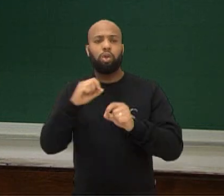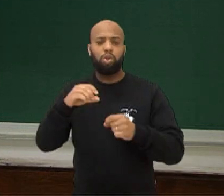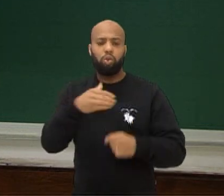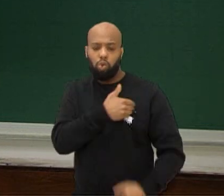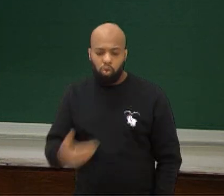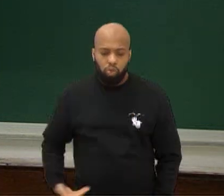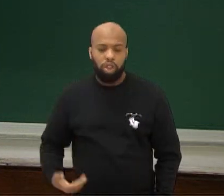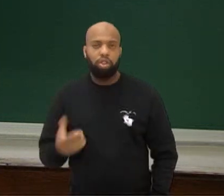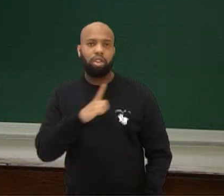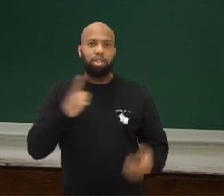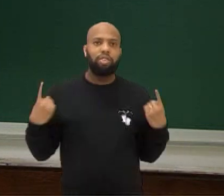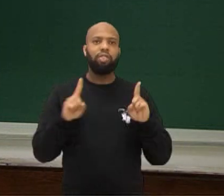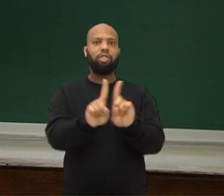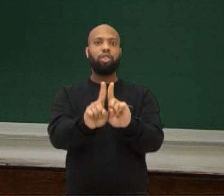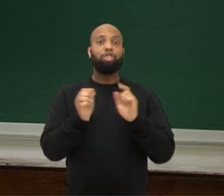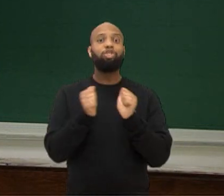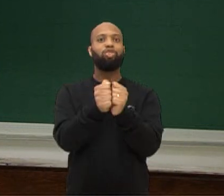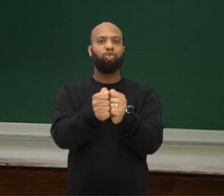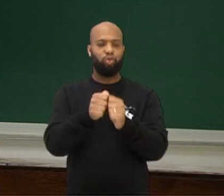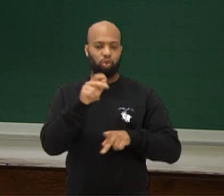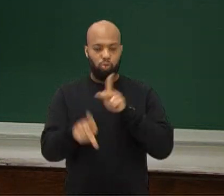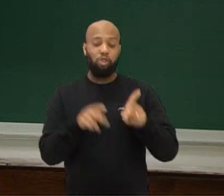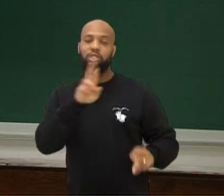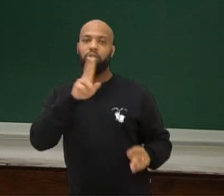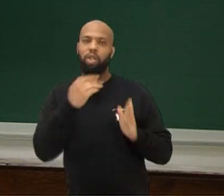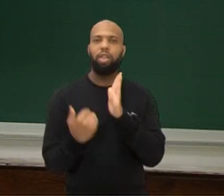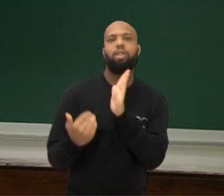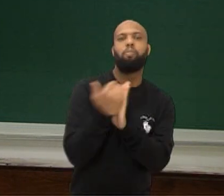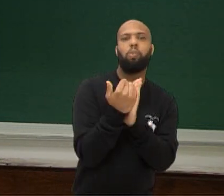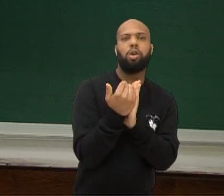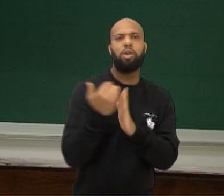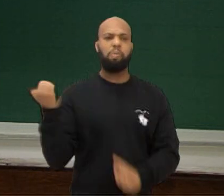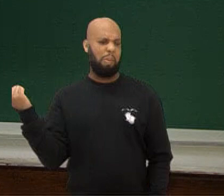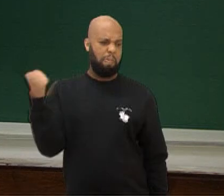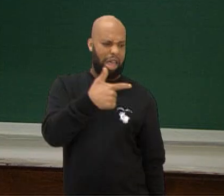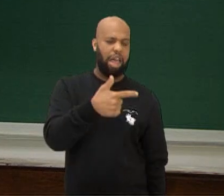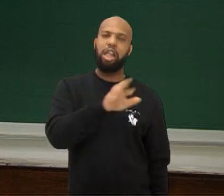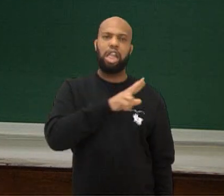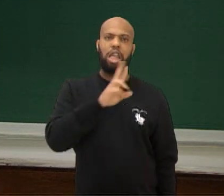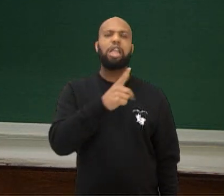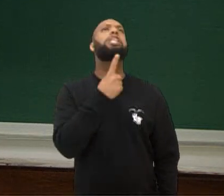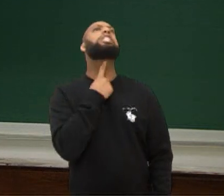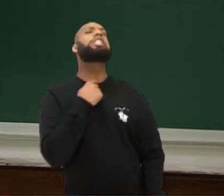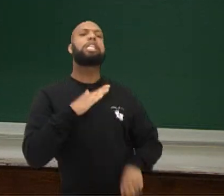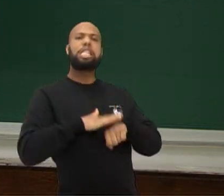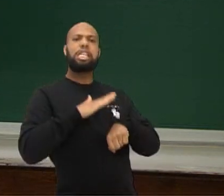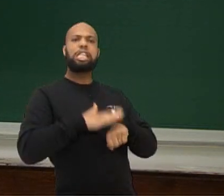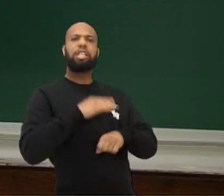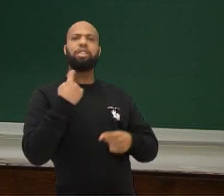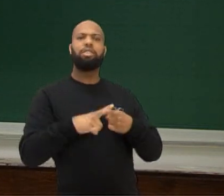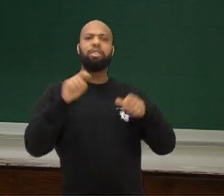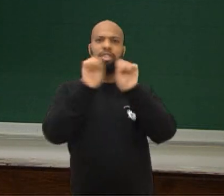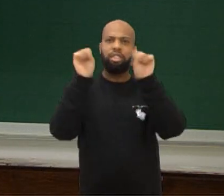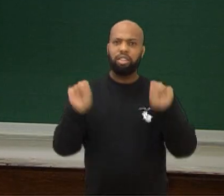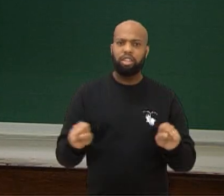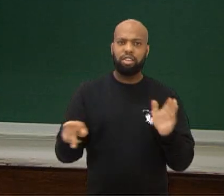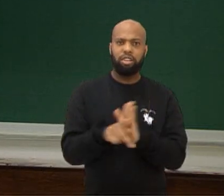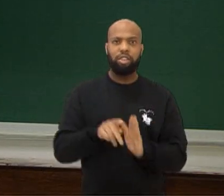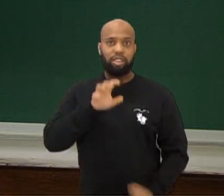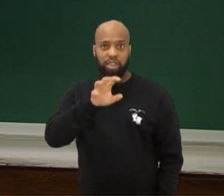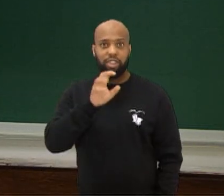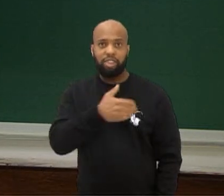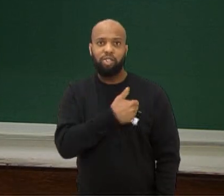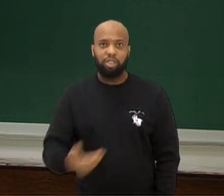coloca ao lado do povo e não acima dele, determinando a sua vontade. O sistema no qual um